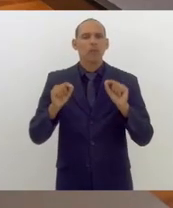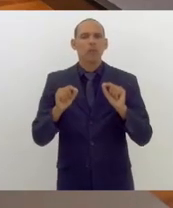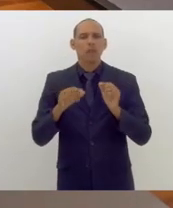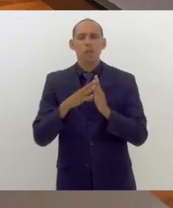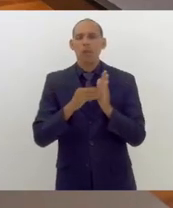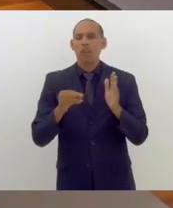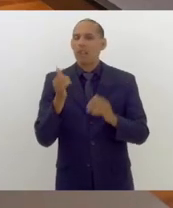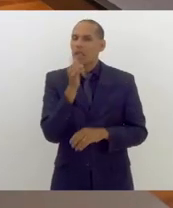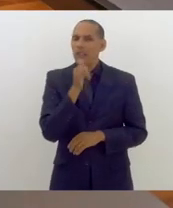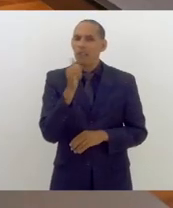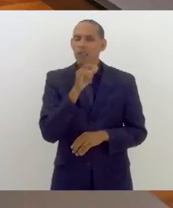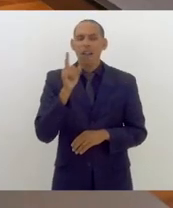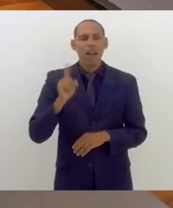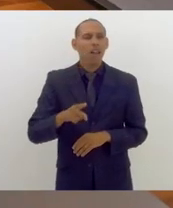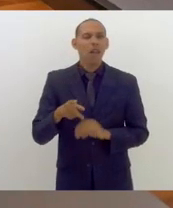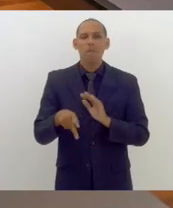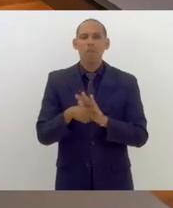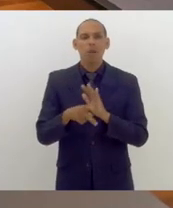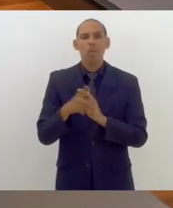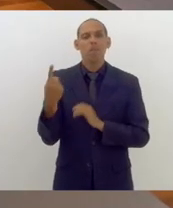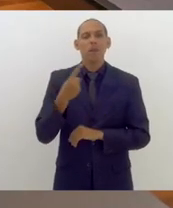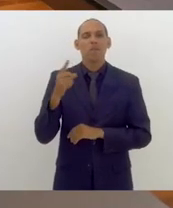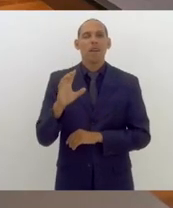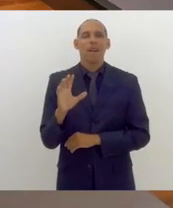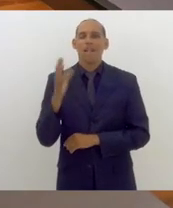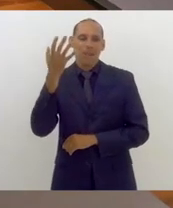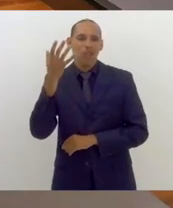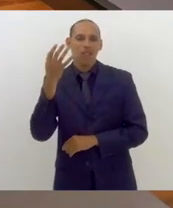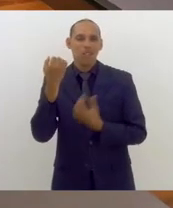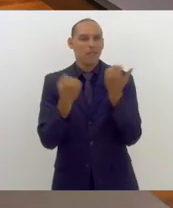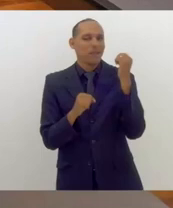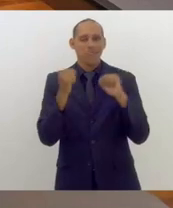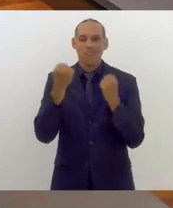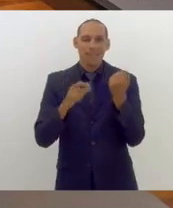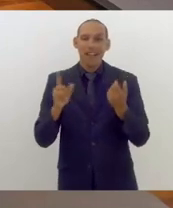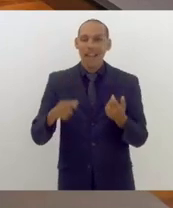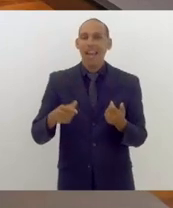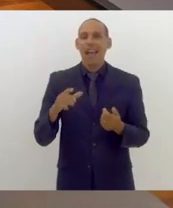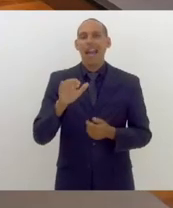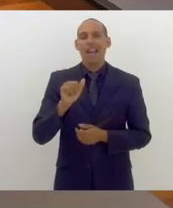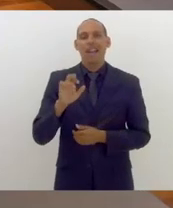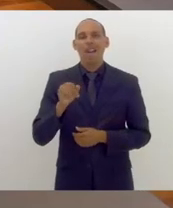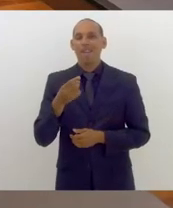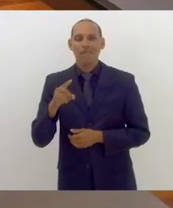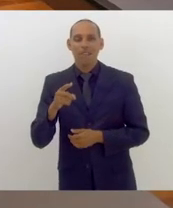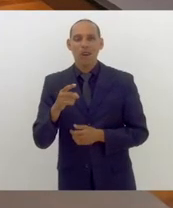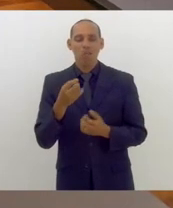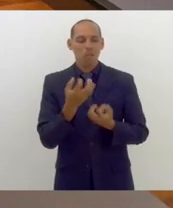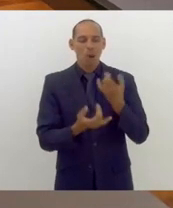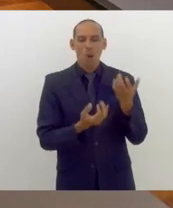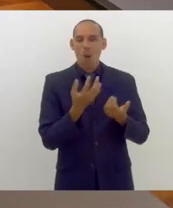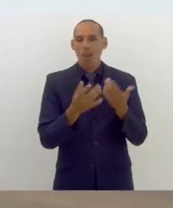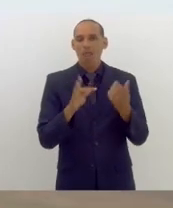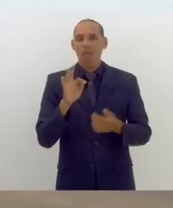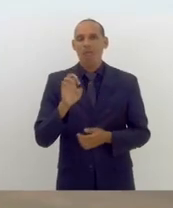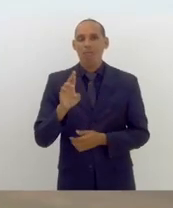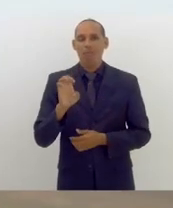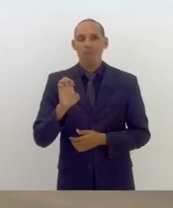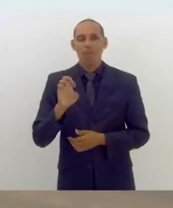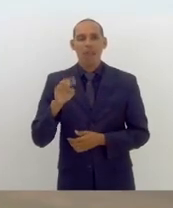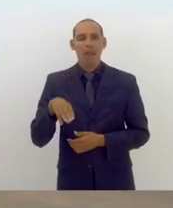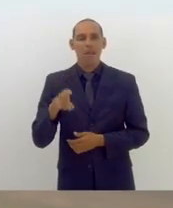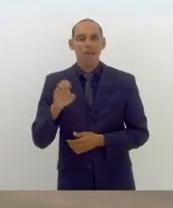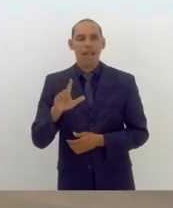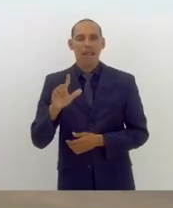o modelo de energia que foi o modelo de energia da primeira revolução industrial né a queima de carvão de maneira termelétrica para geração de energia